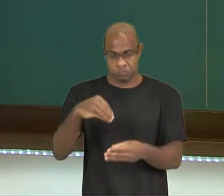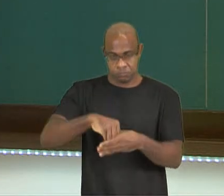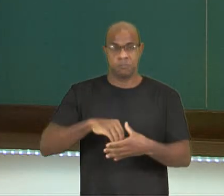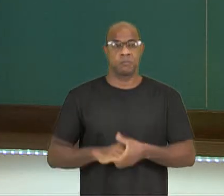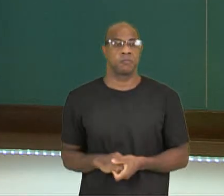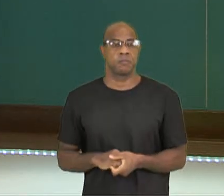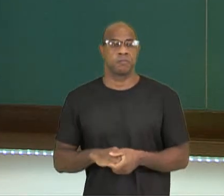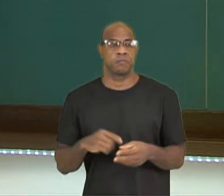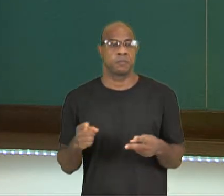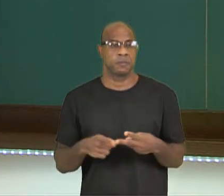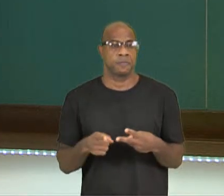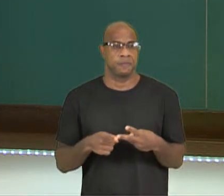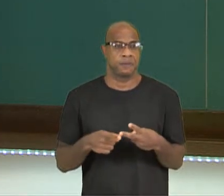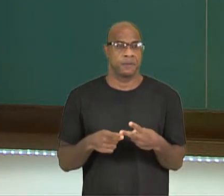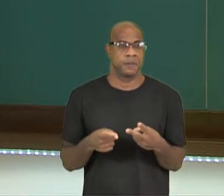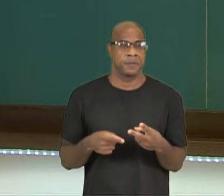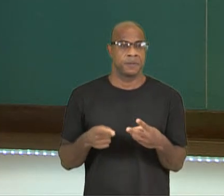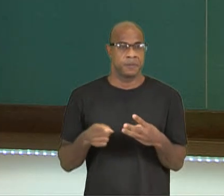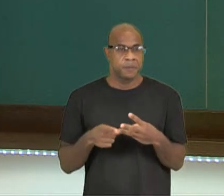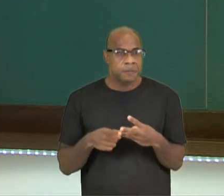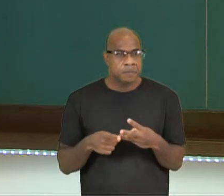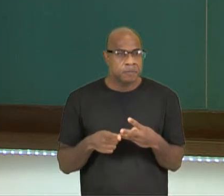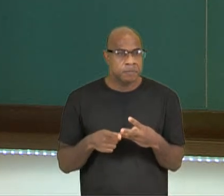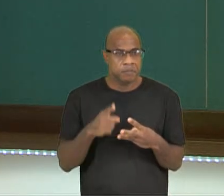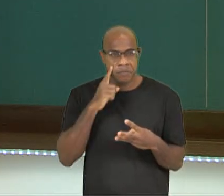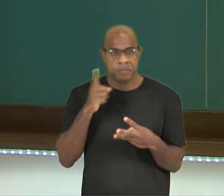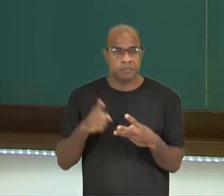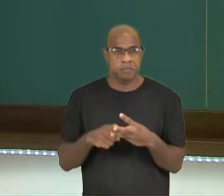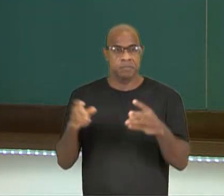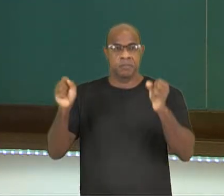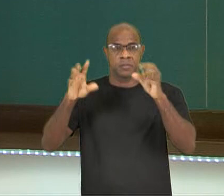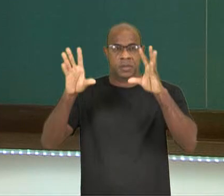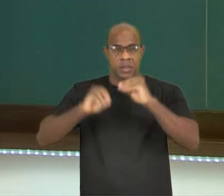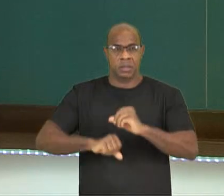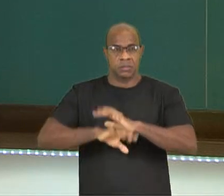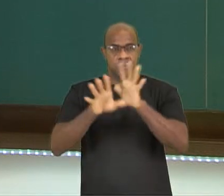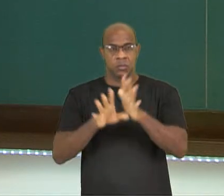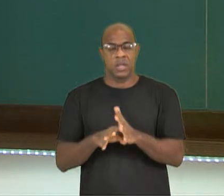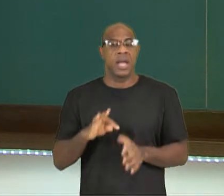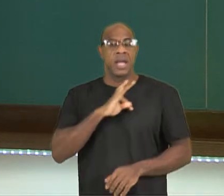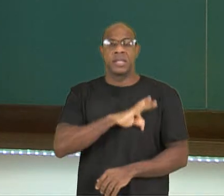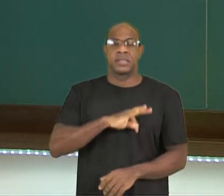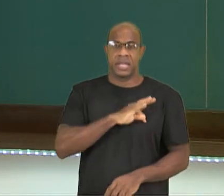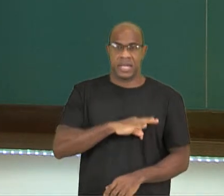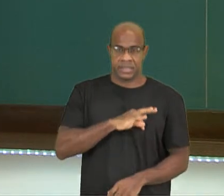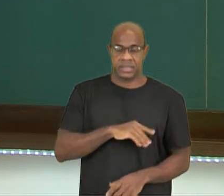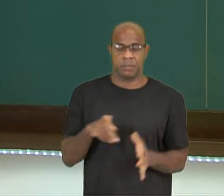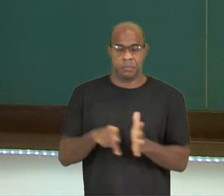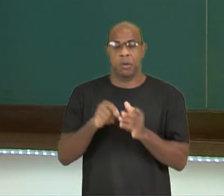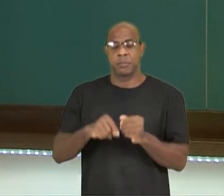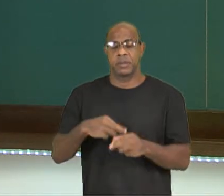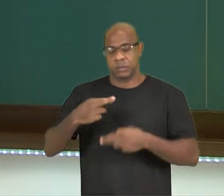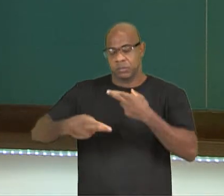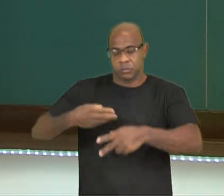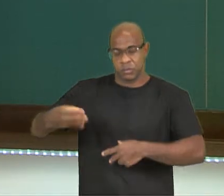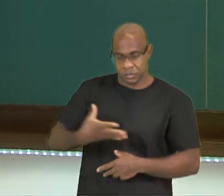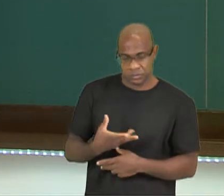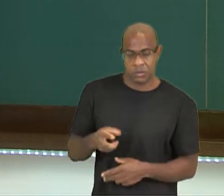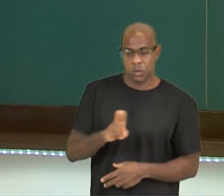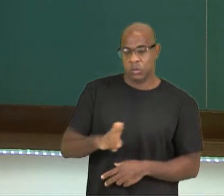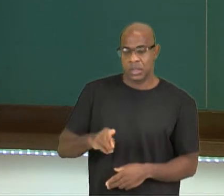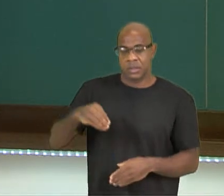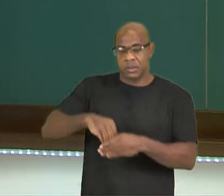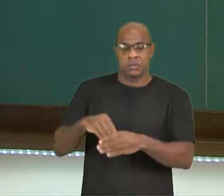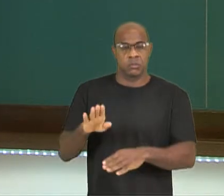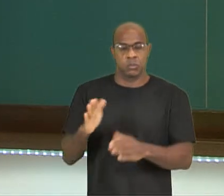muito usada no Barroco, mais realismo as pinturas. E o nepotismo, que é a prática de conceder cargos